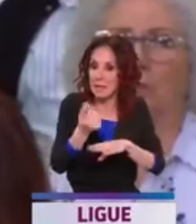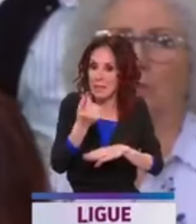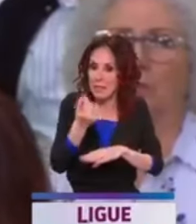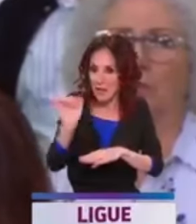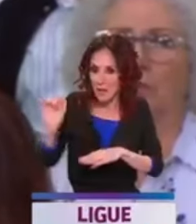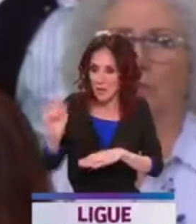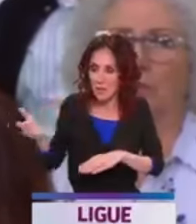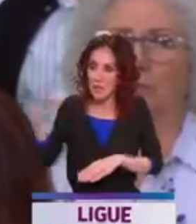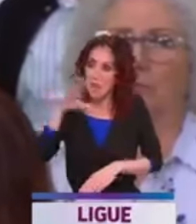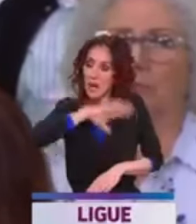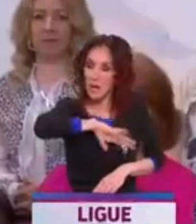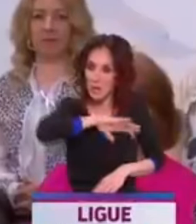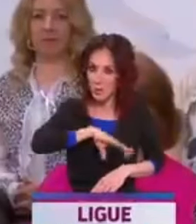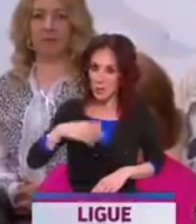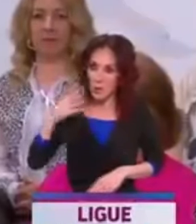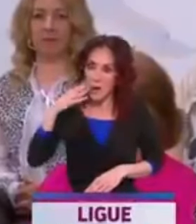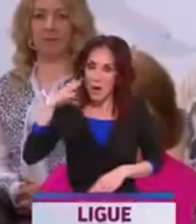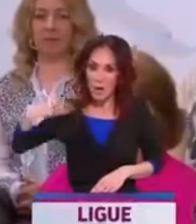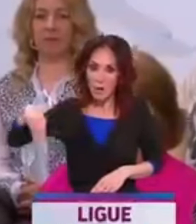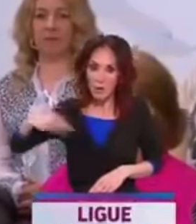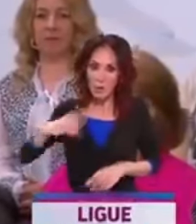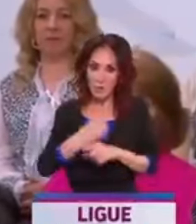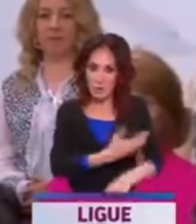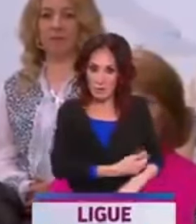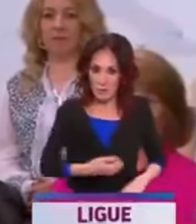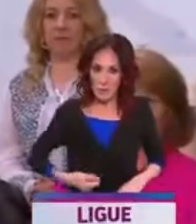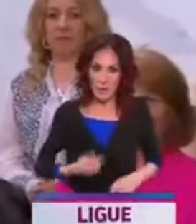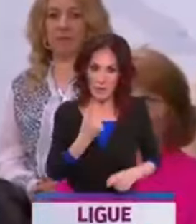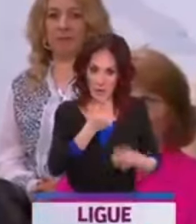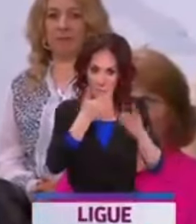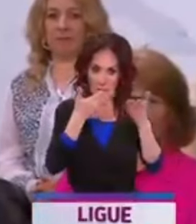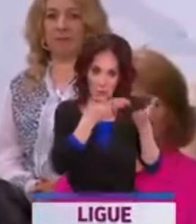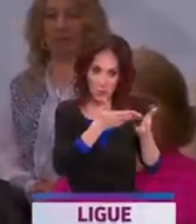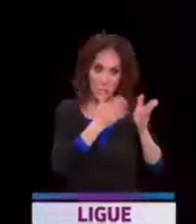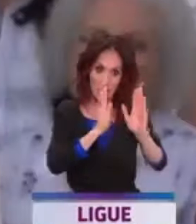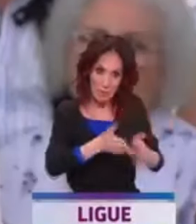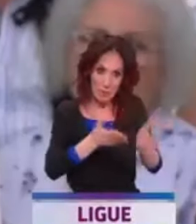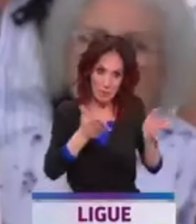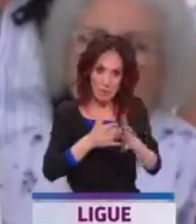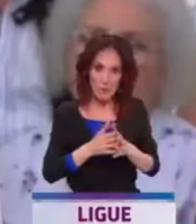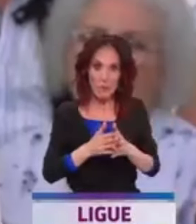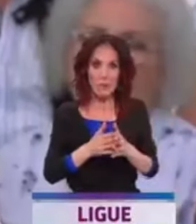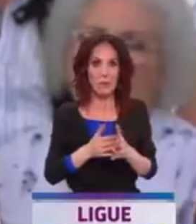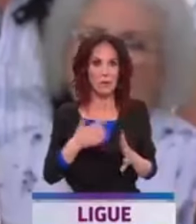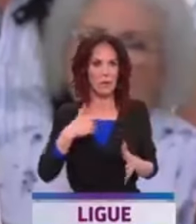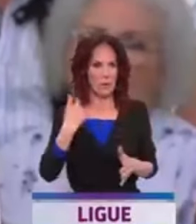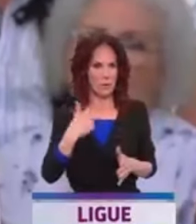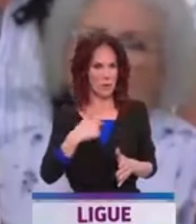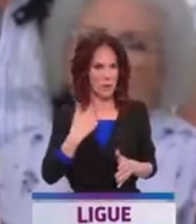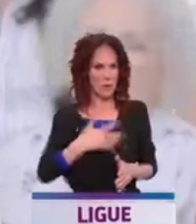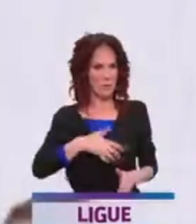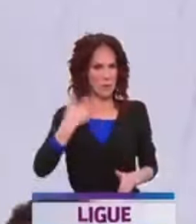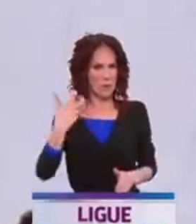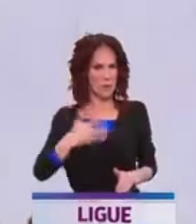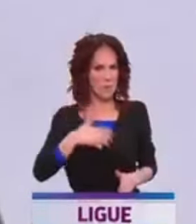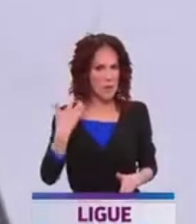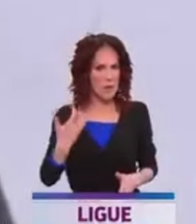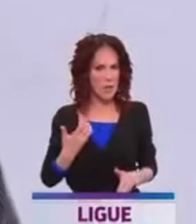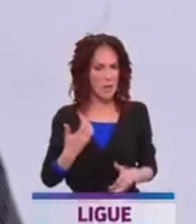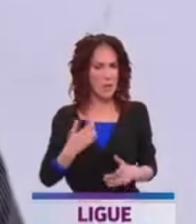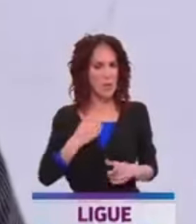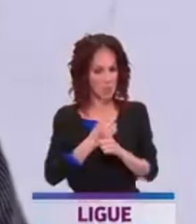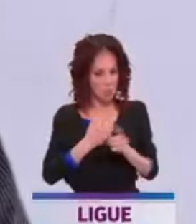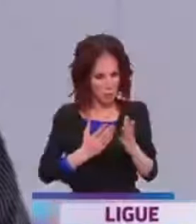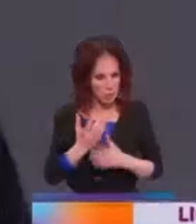esta lei recusava-se a ser juiz é de facto uma aberração da justiça como é que os os elementos os